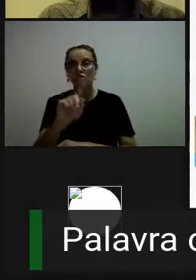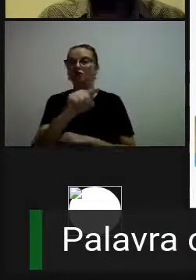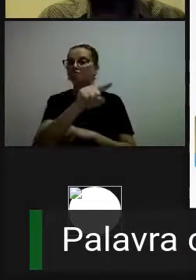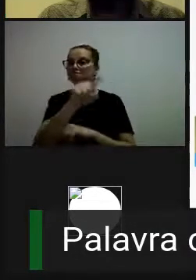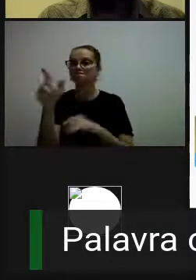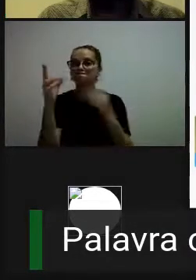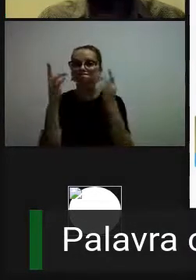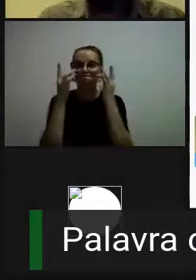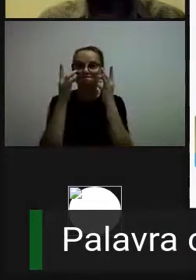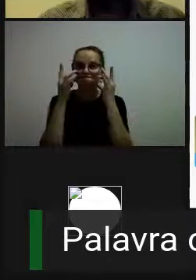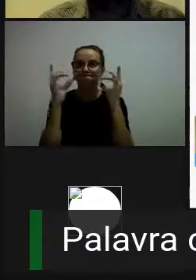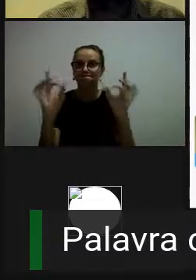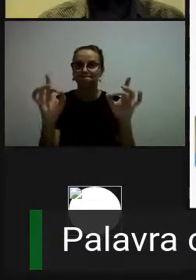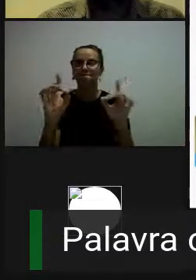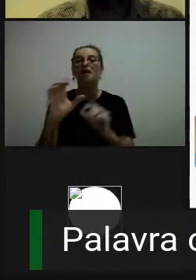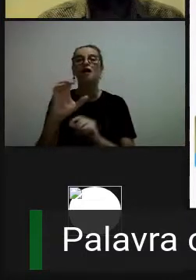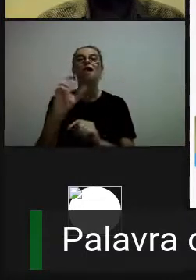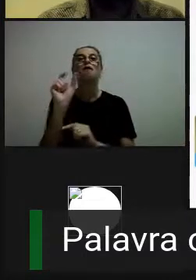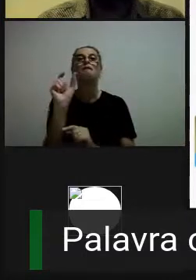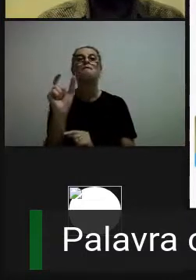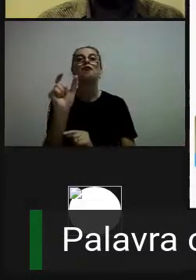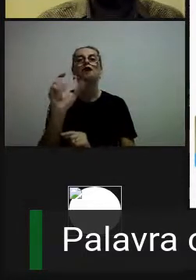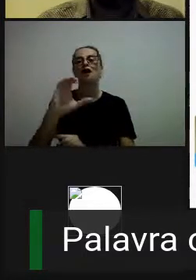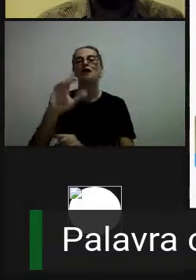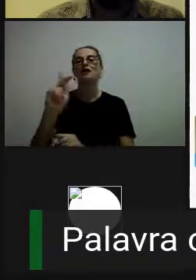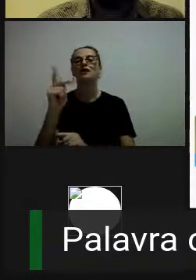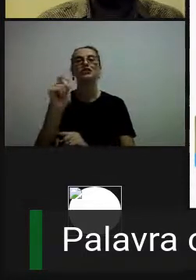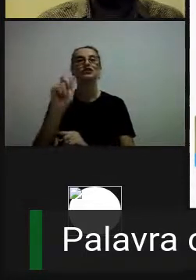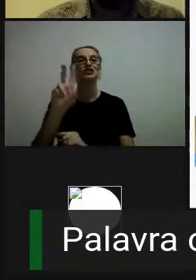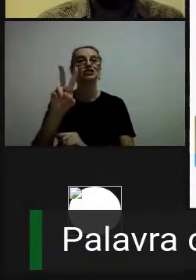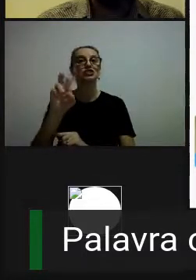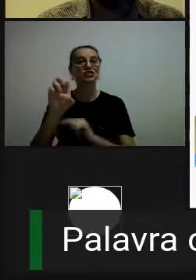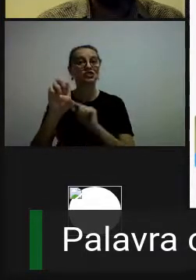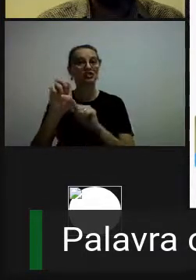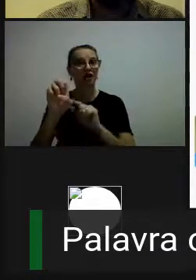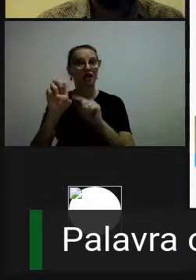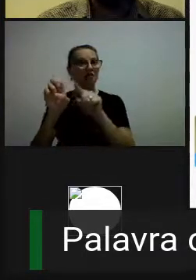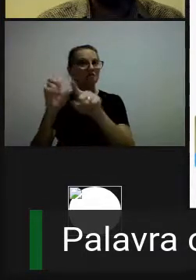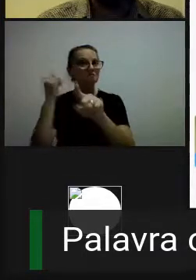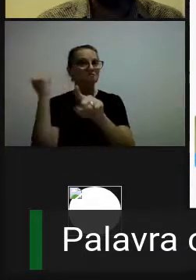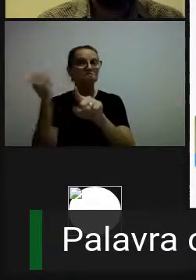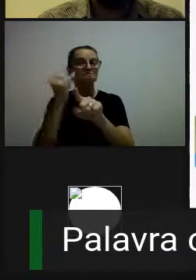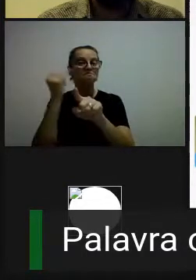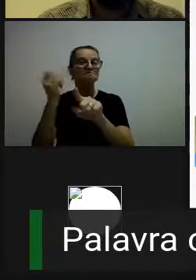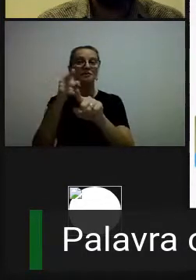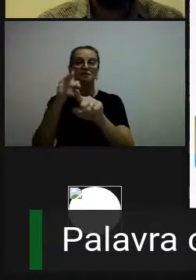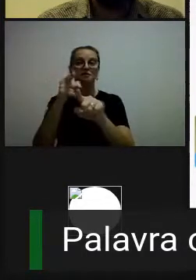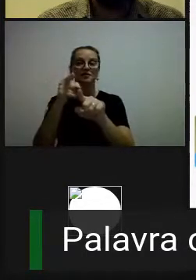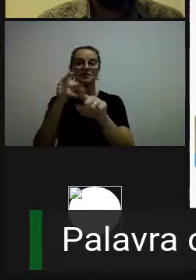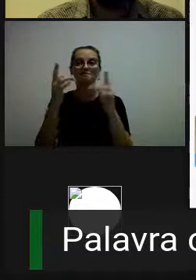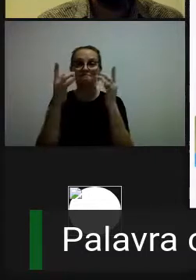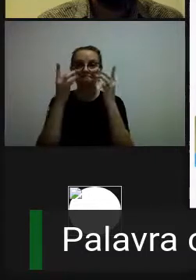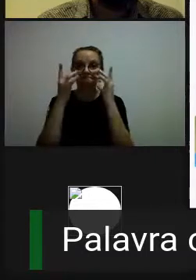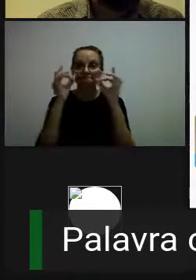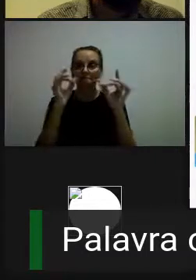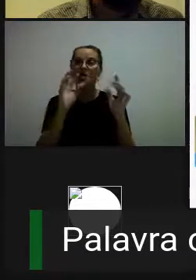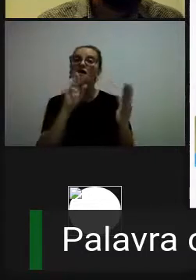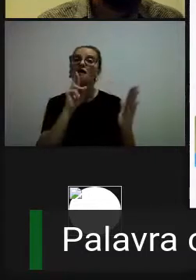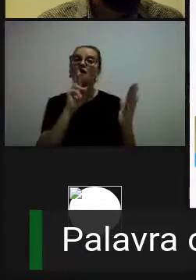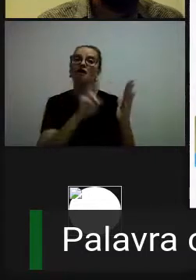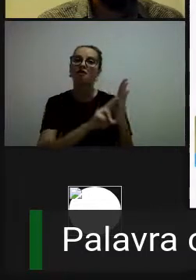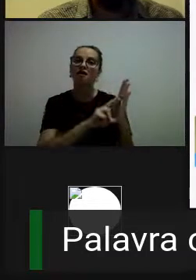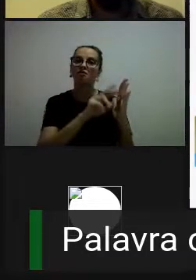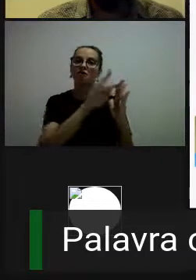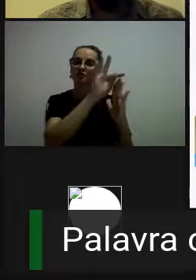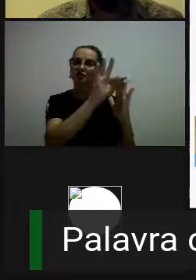vocês memorizem ela. Lembrando que é imprescindível que vocês tenham ela para o preenchimento do formulário. Nós já vamos mandar